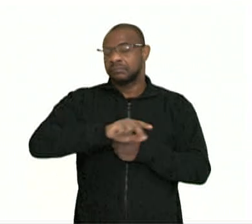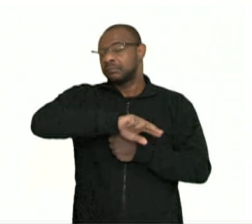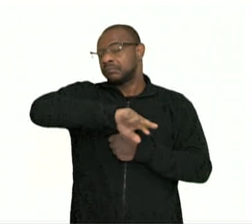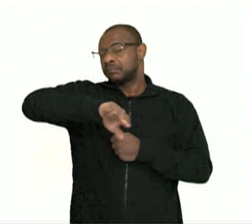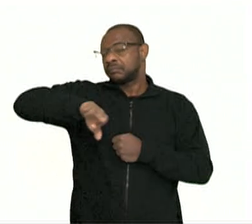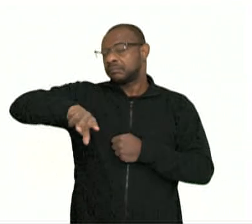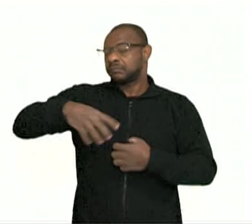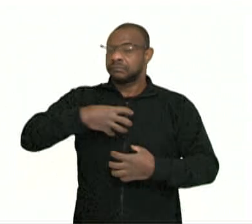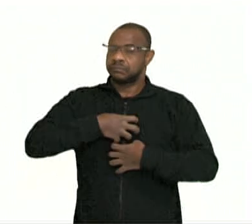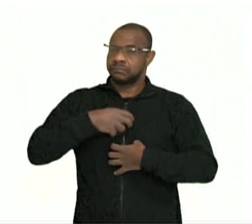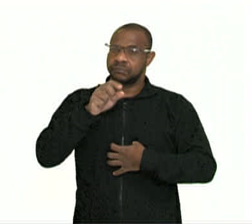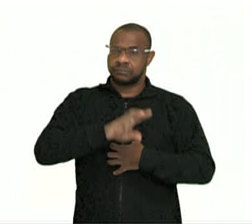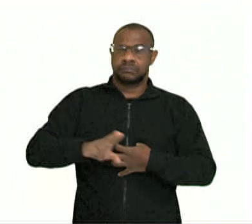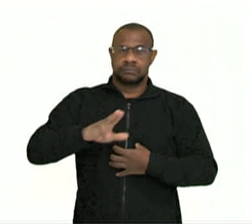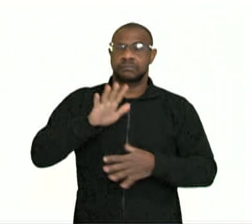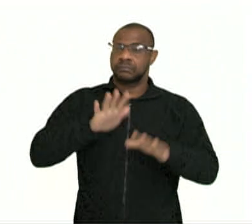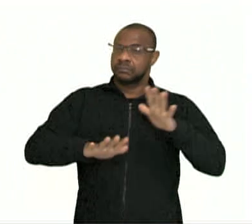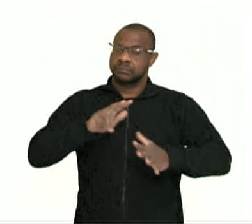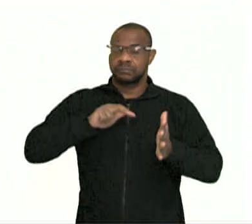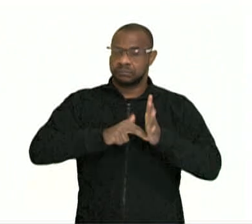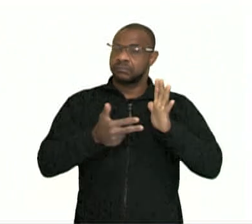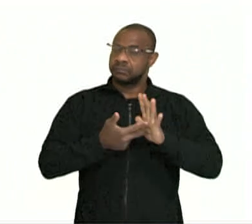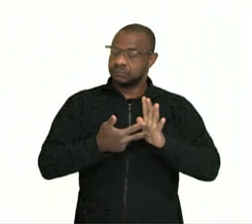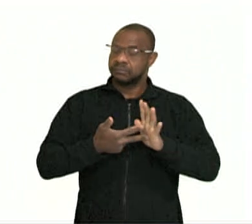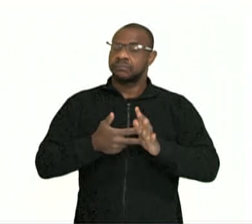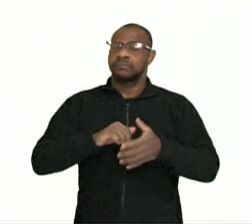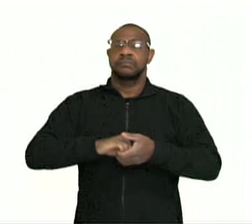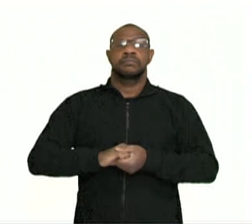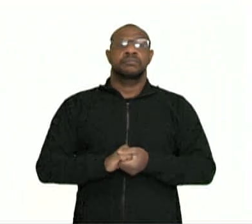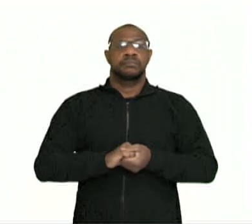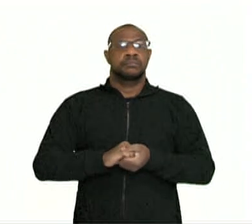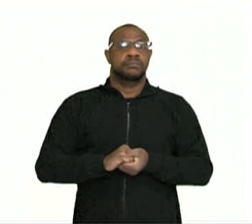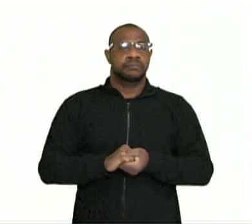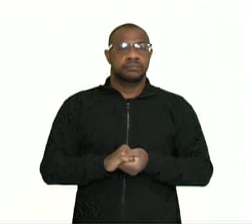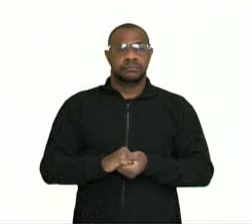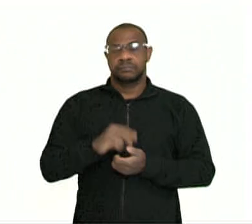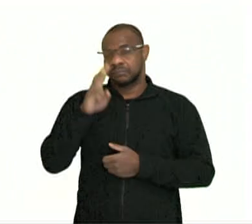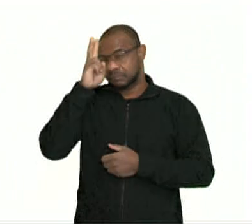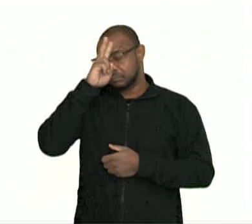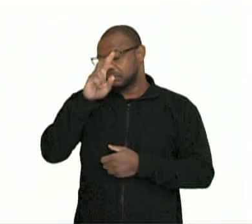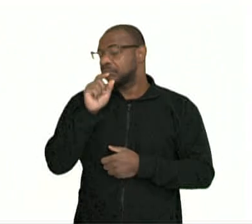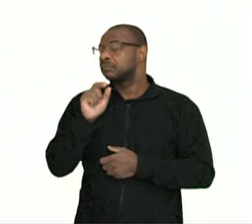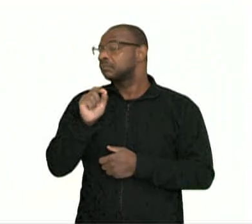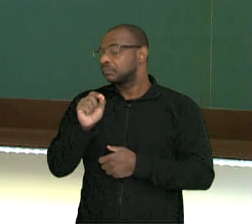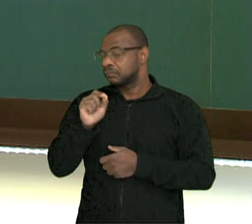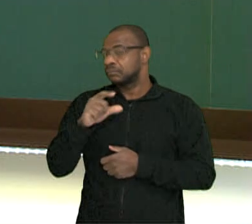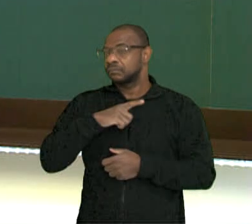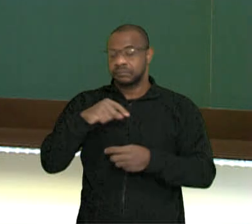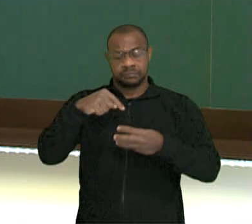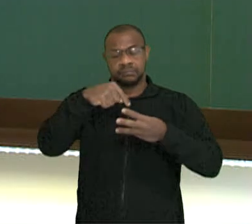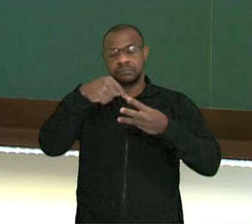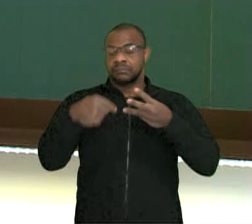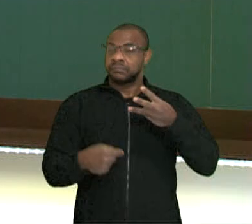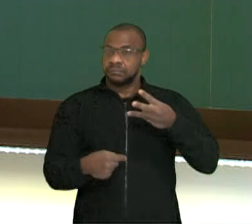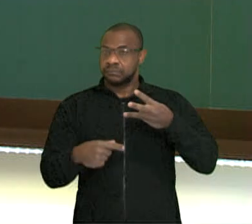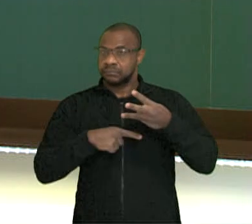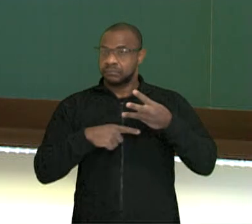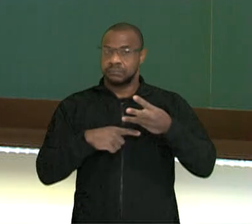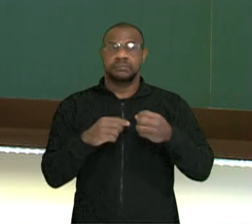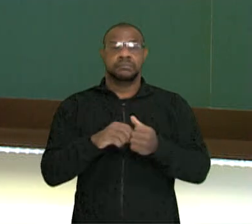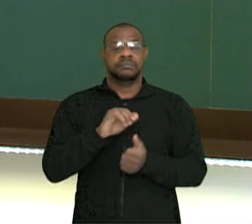maneiras, conforme a significação que se quer alcançar. Lembrando que nós temos 3 modos: